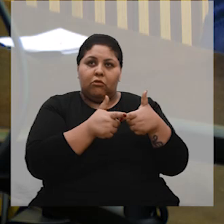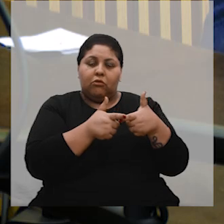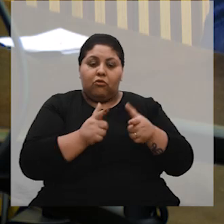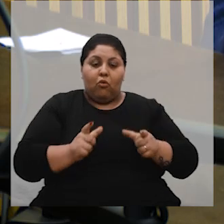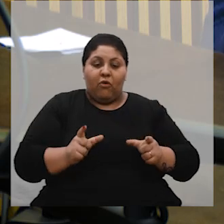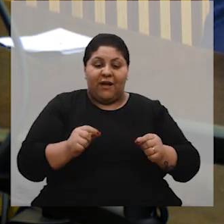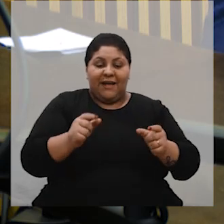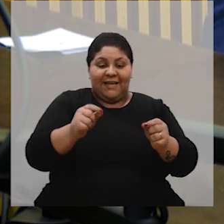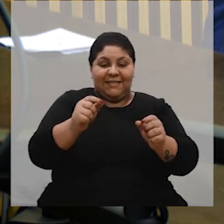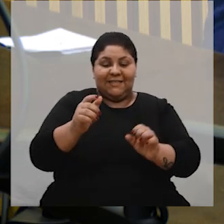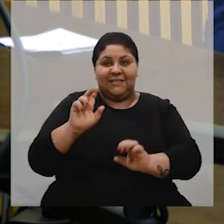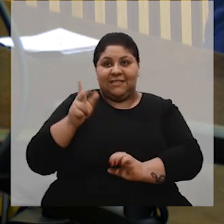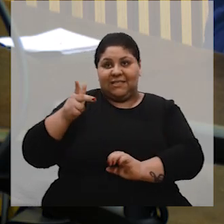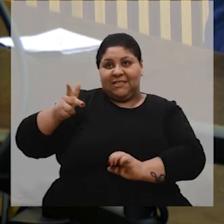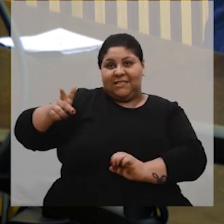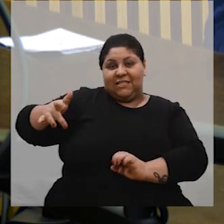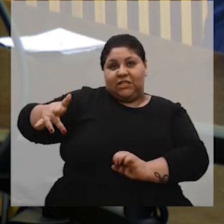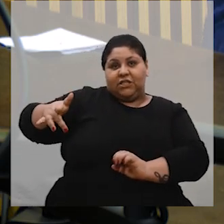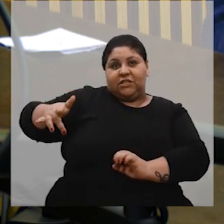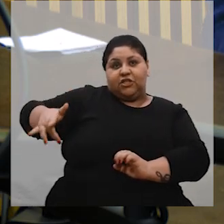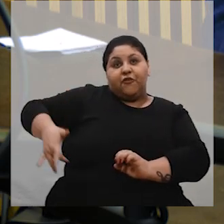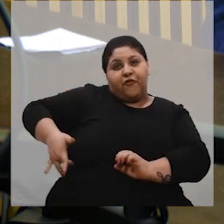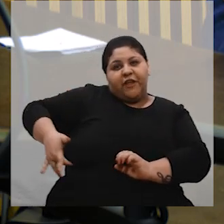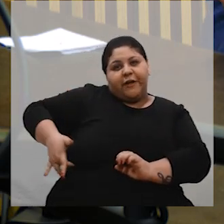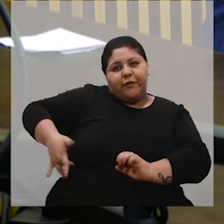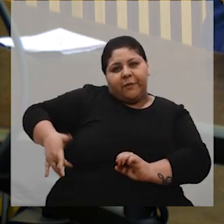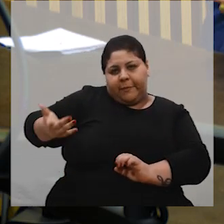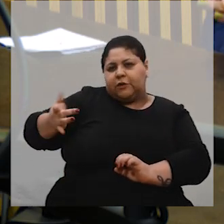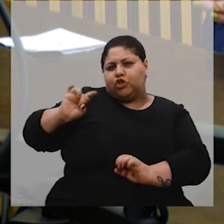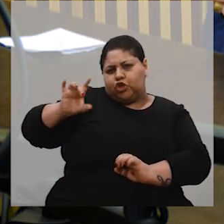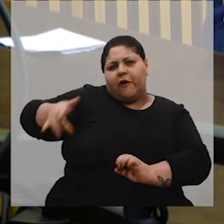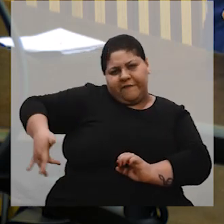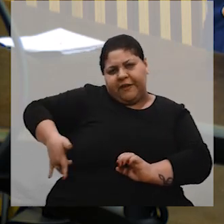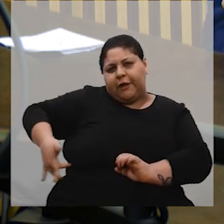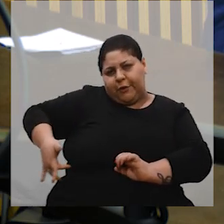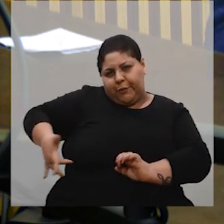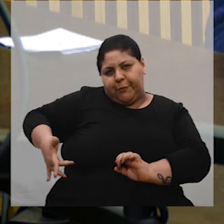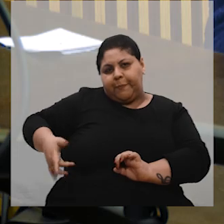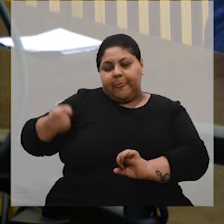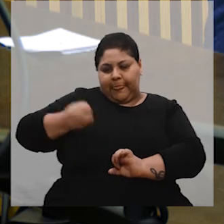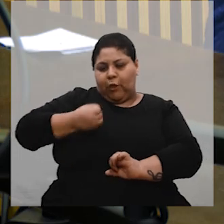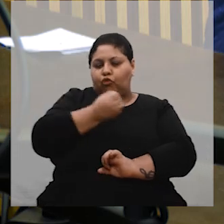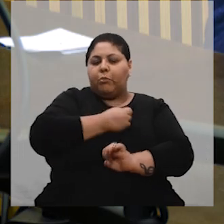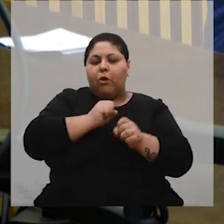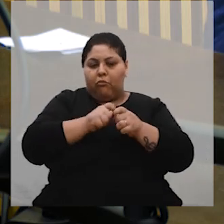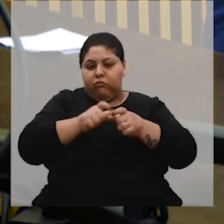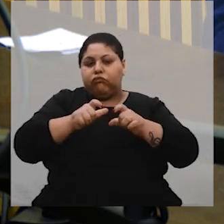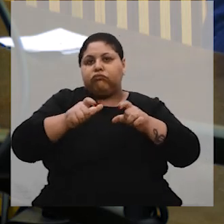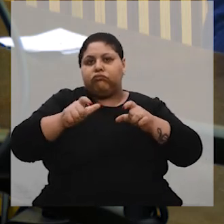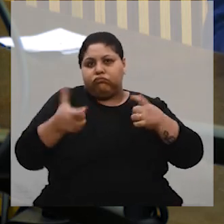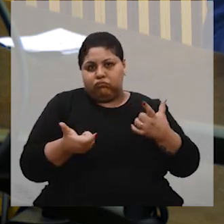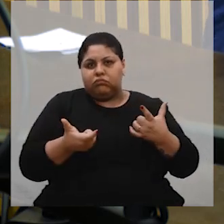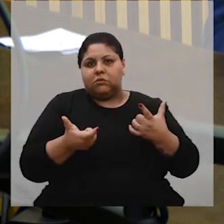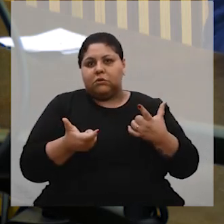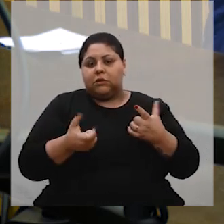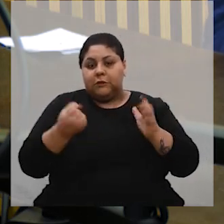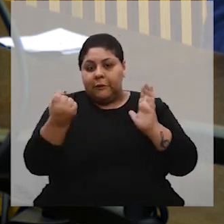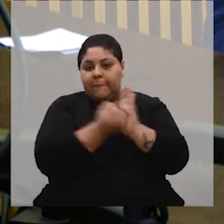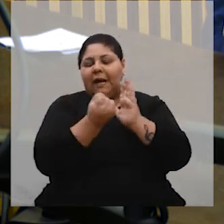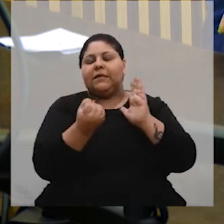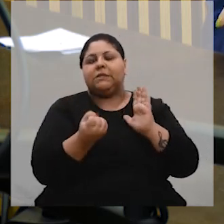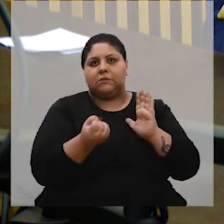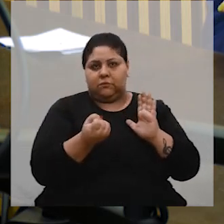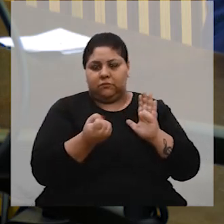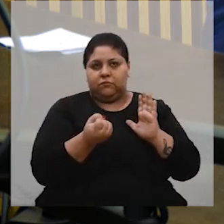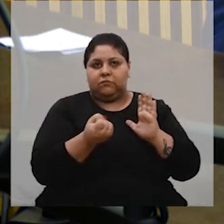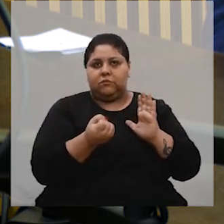que é o câncer de fígado por conta das hepatites, é um número que cresce de forma exponencial, que isso tudo